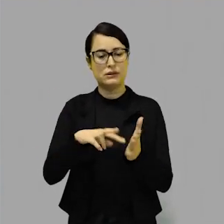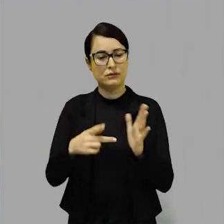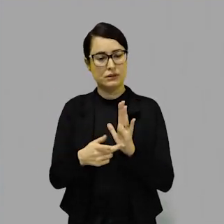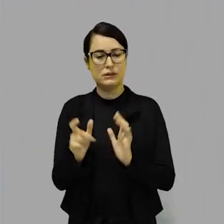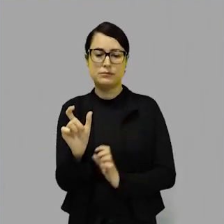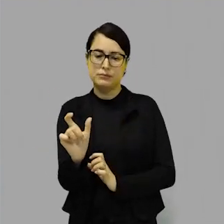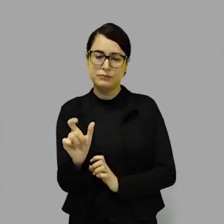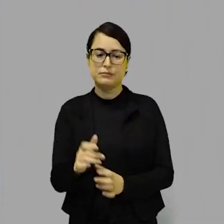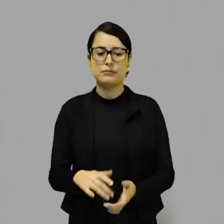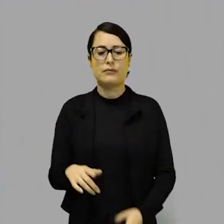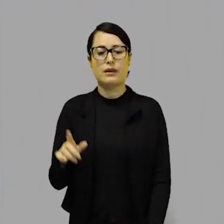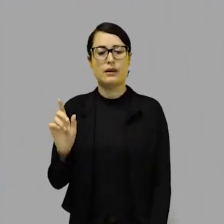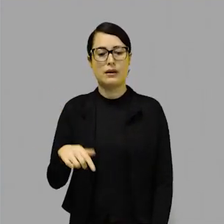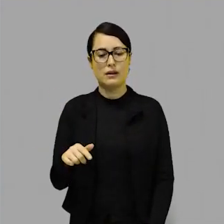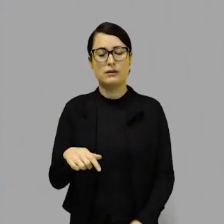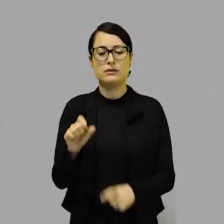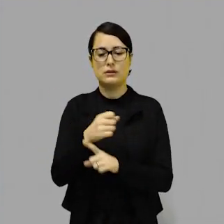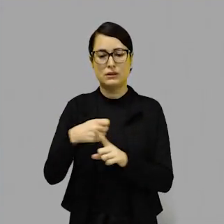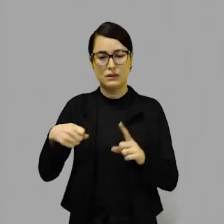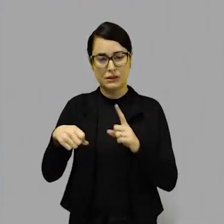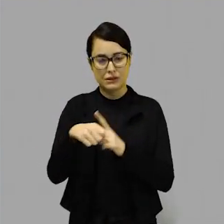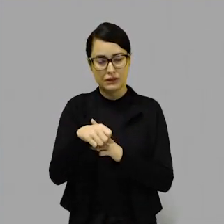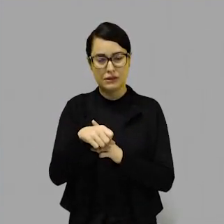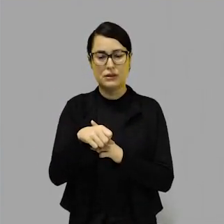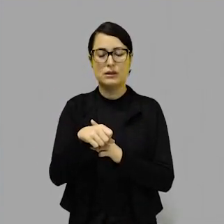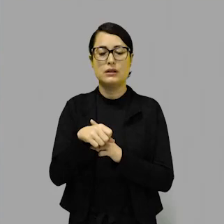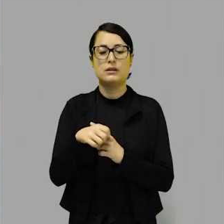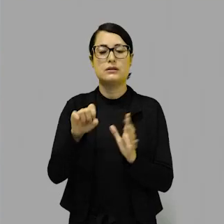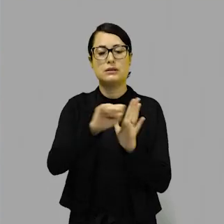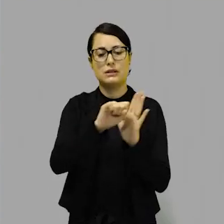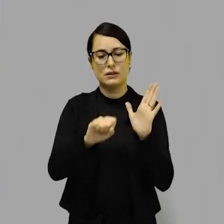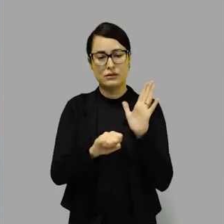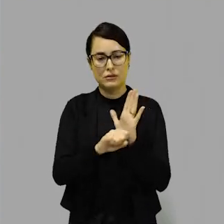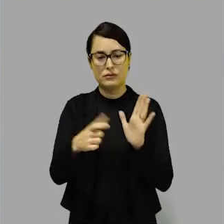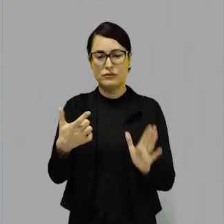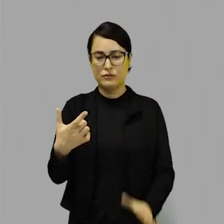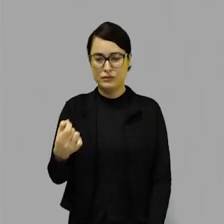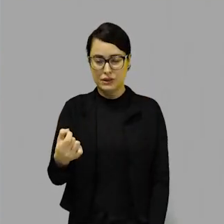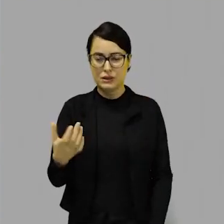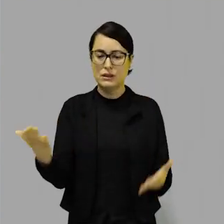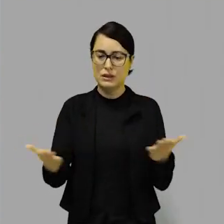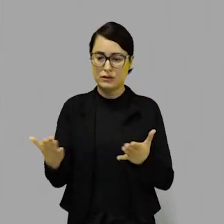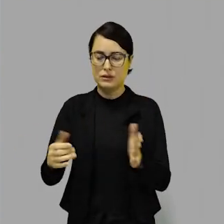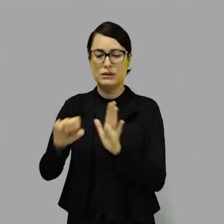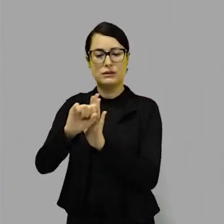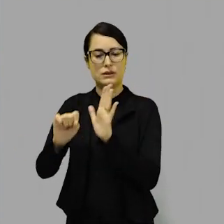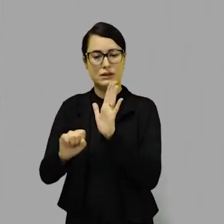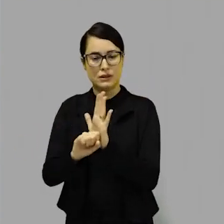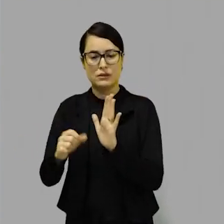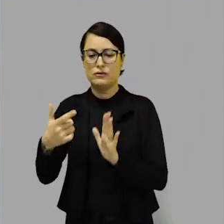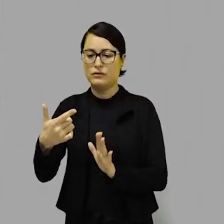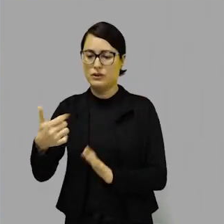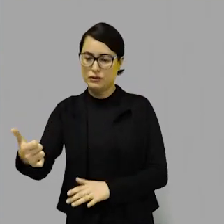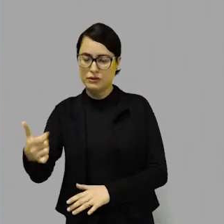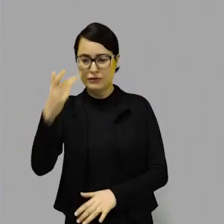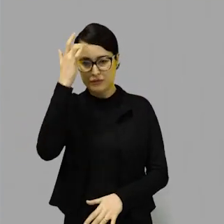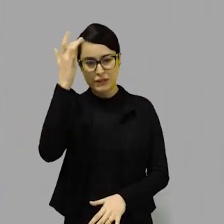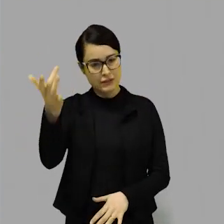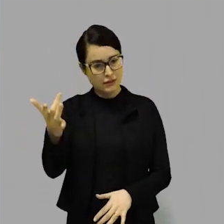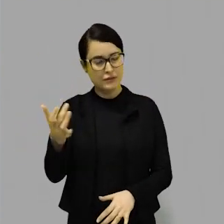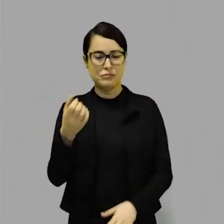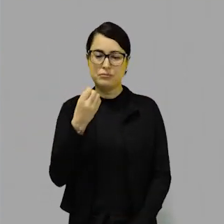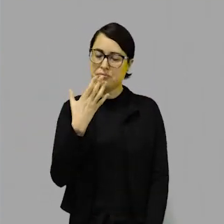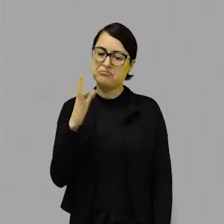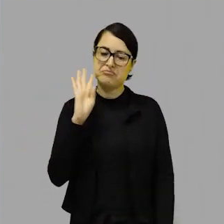sociologia produzida a partir do século XX e também agora no século XXI. Não é fácil? Bacana,